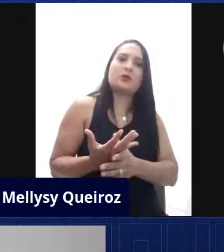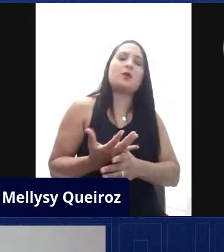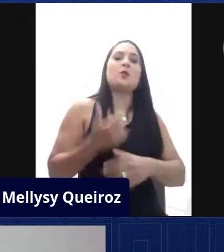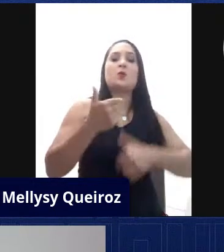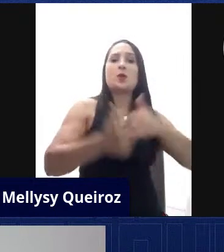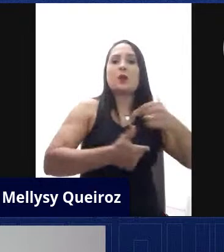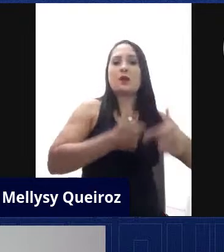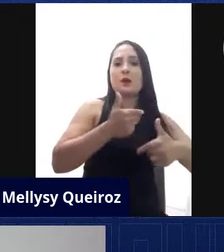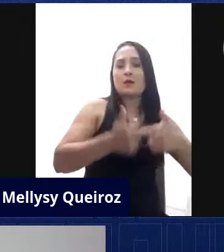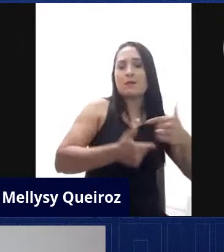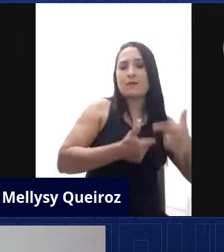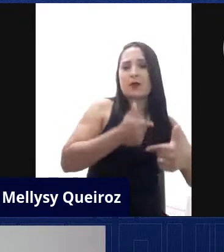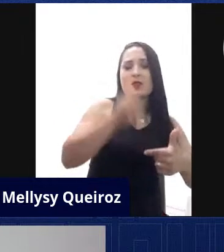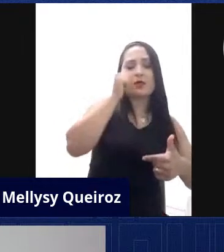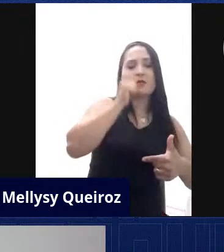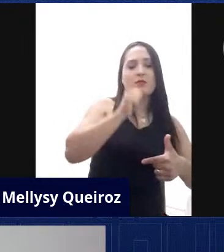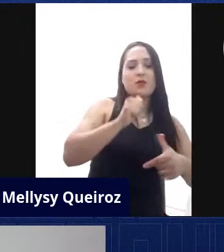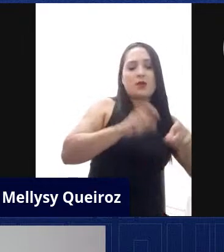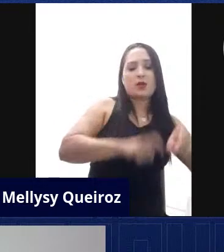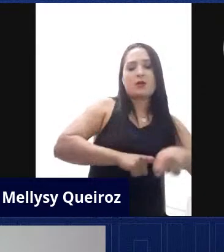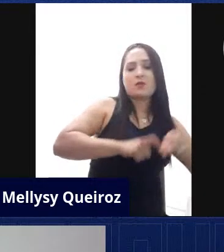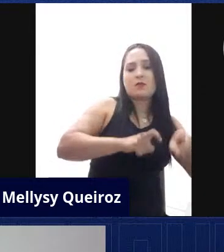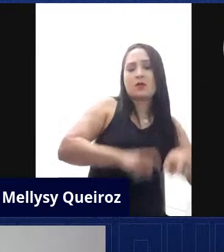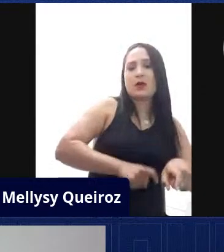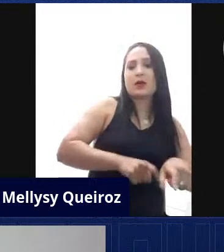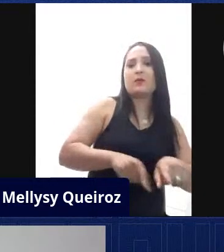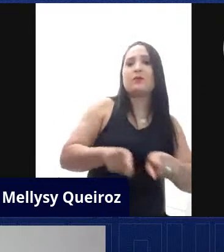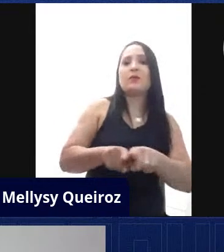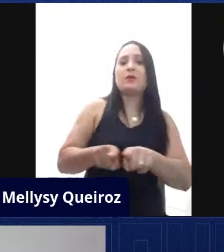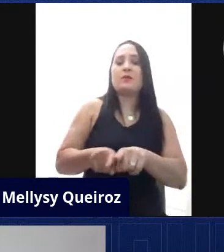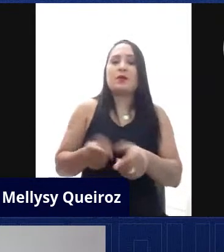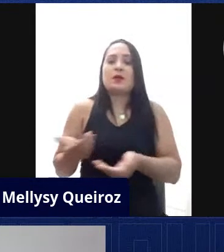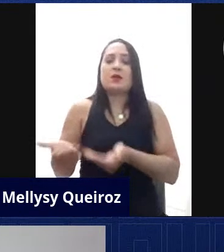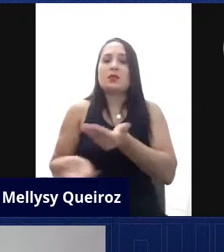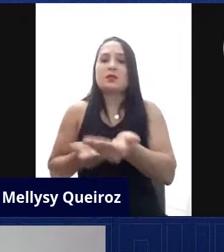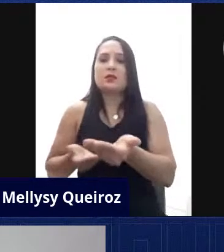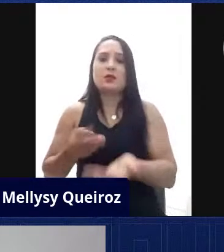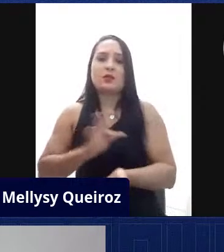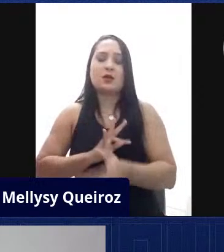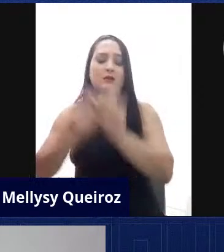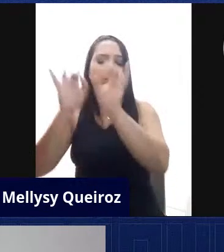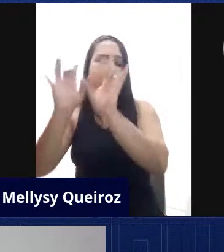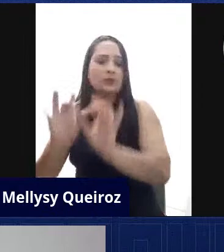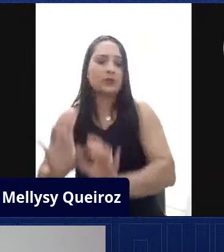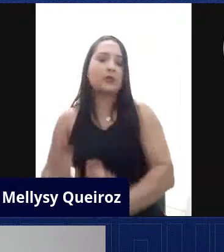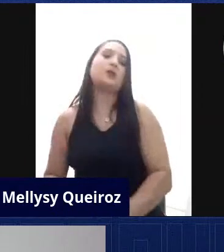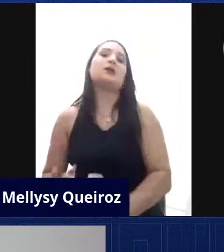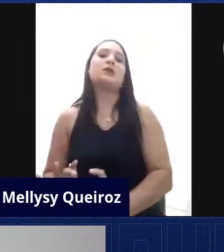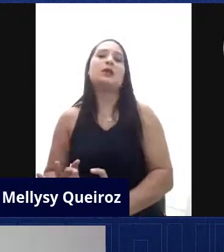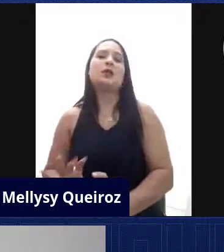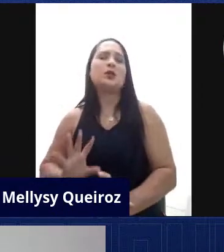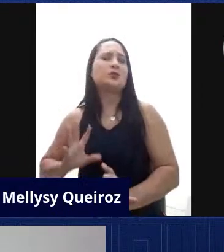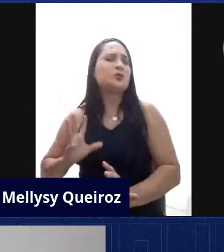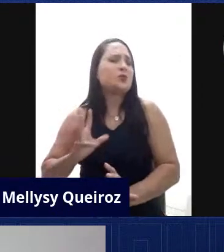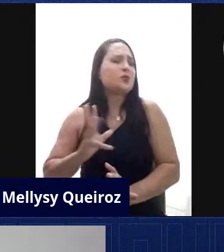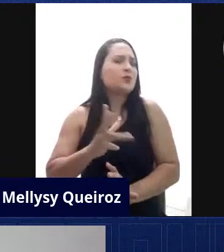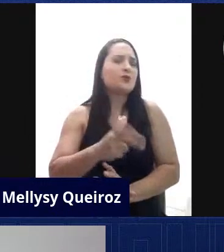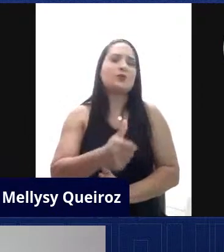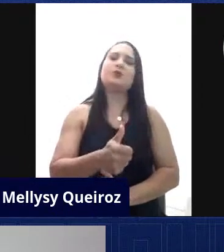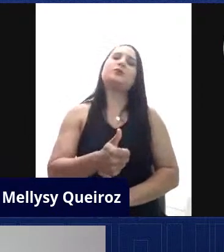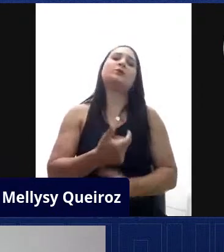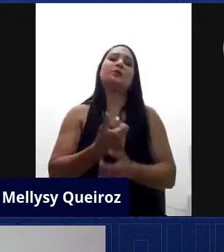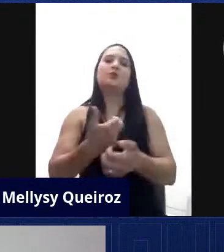para além da assistência técnica especializada, para além das formações todas que a gente tinha planejado executar no